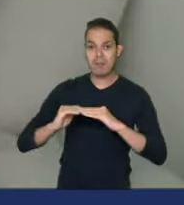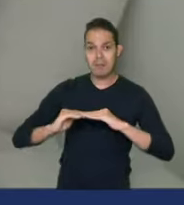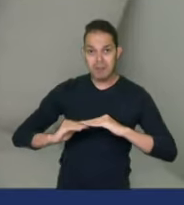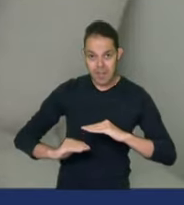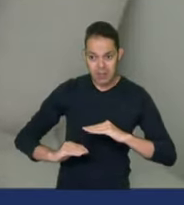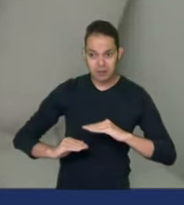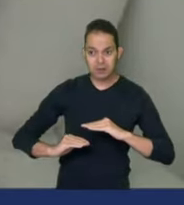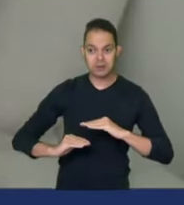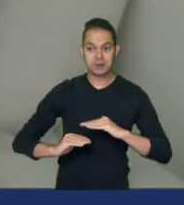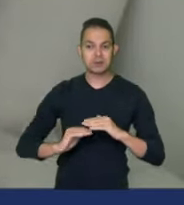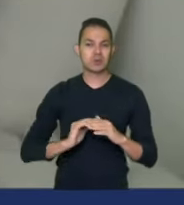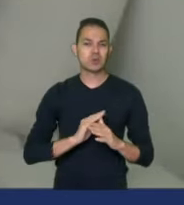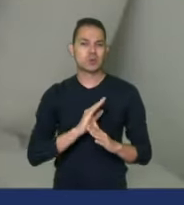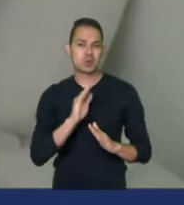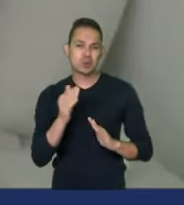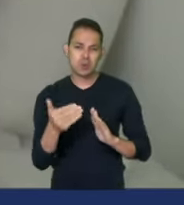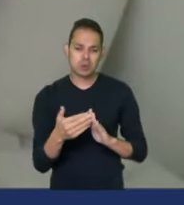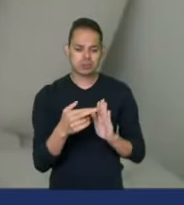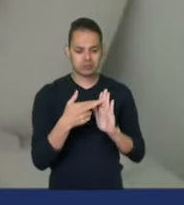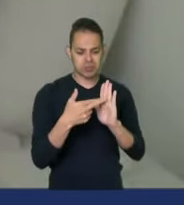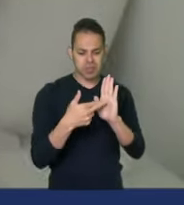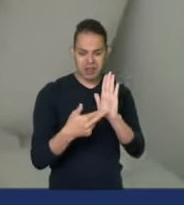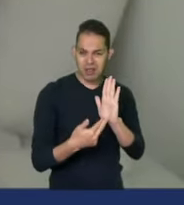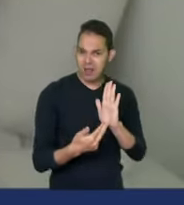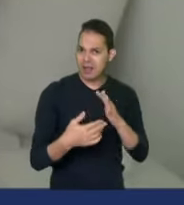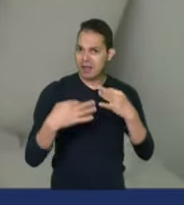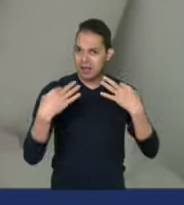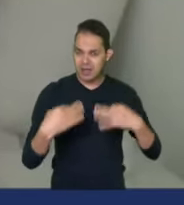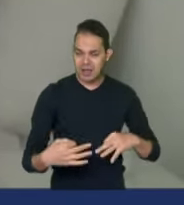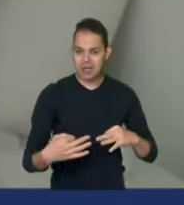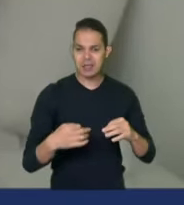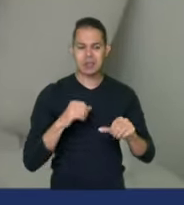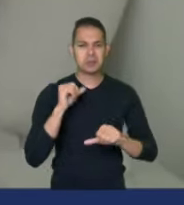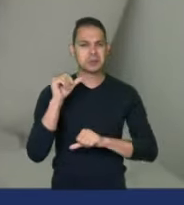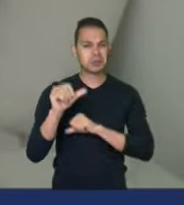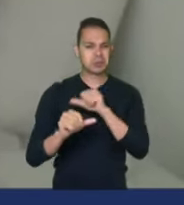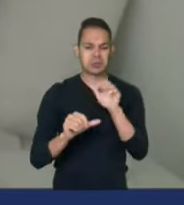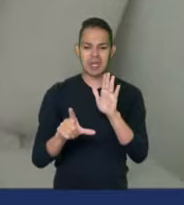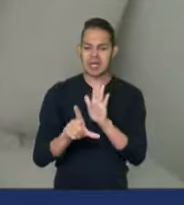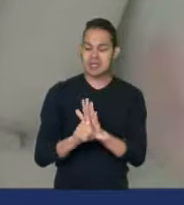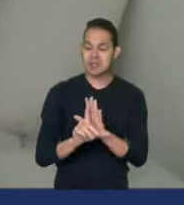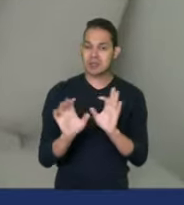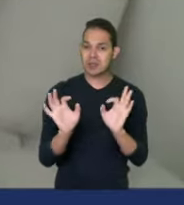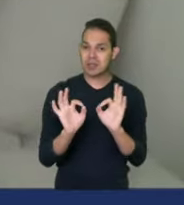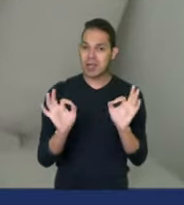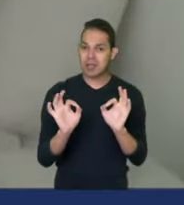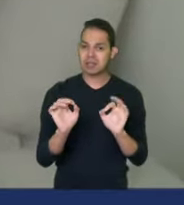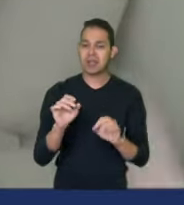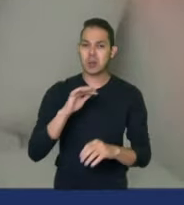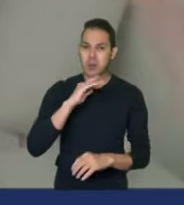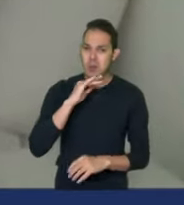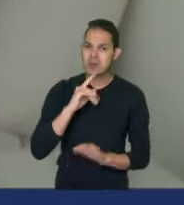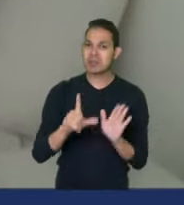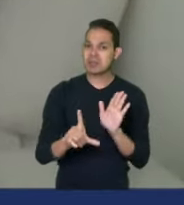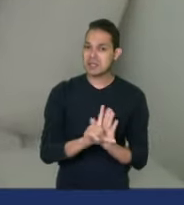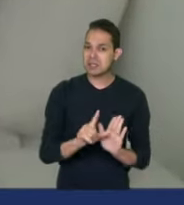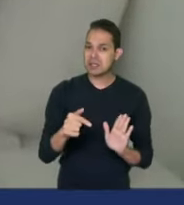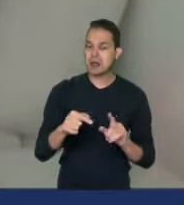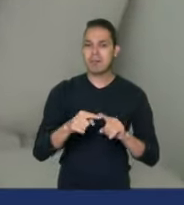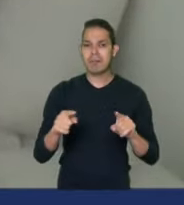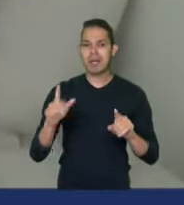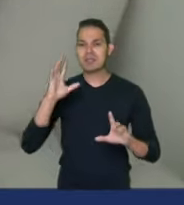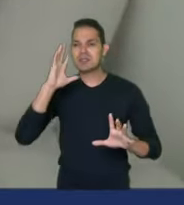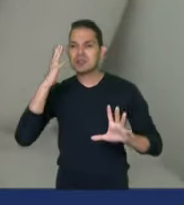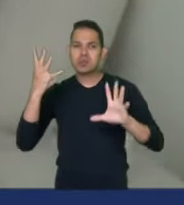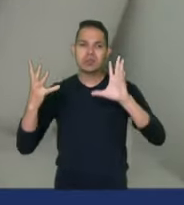aqui é tudo dentro das regras de mercado, sem mudar essa péssima legislação. Agora, existem caminhos até muito melhores, talvez, do